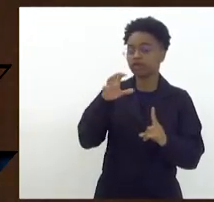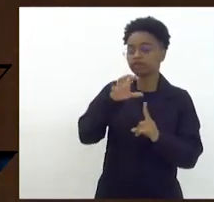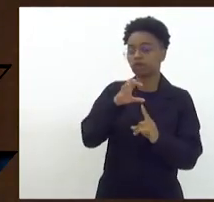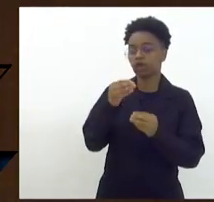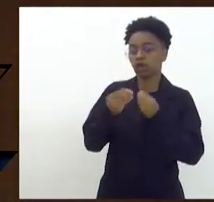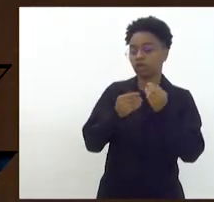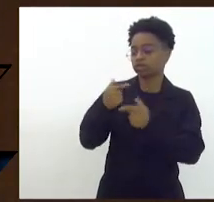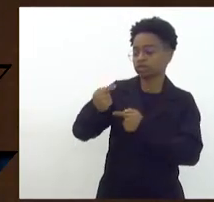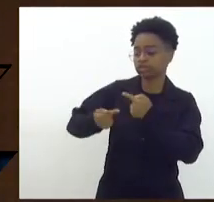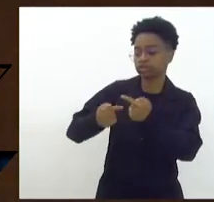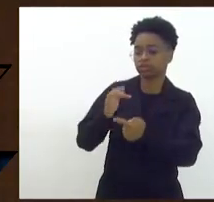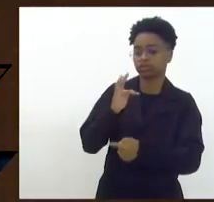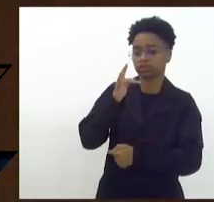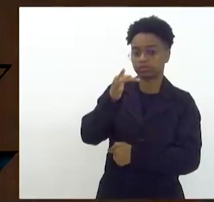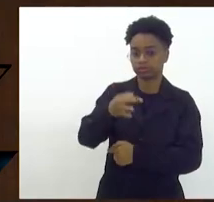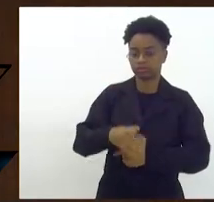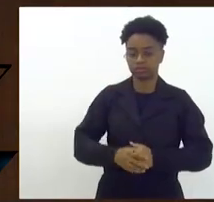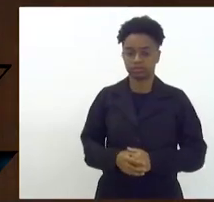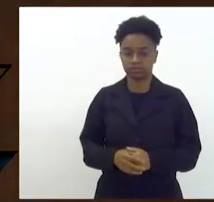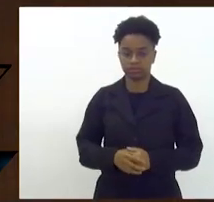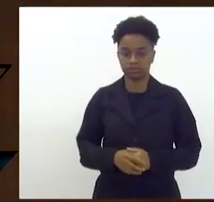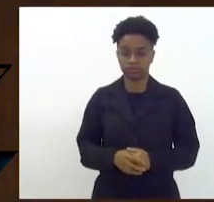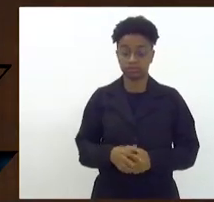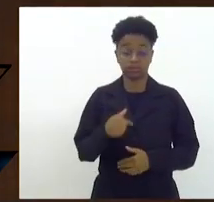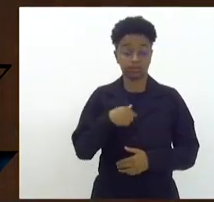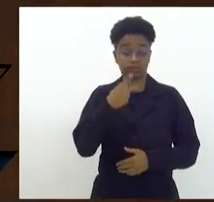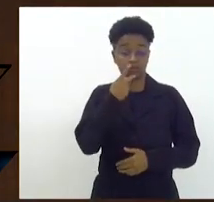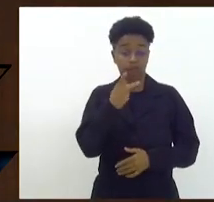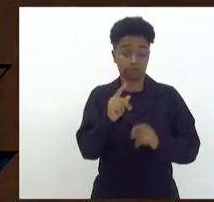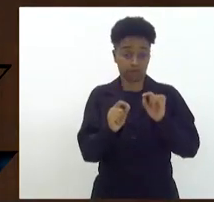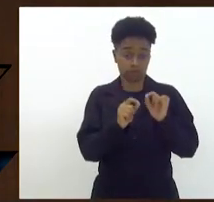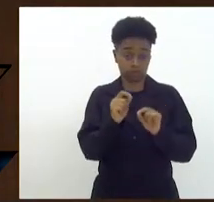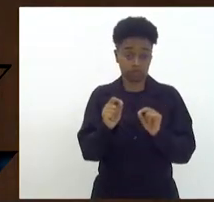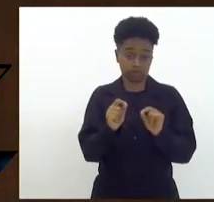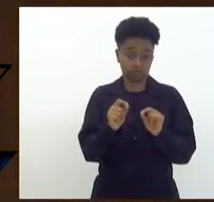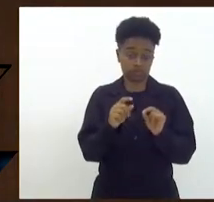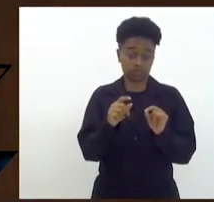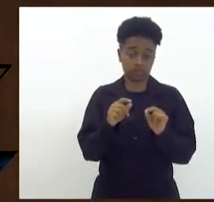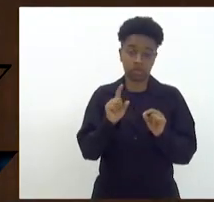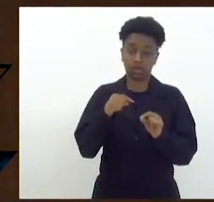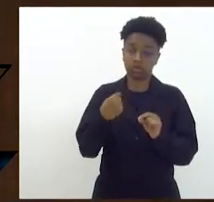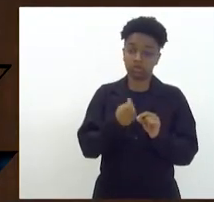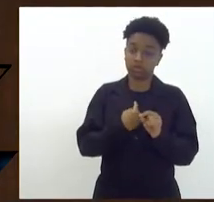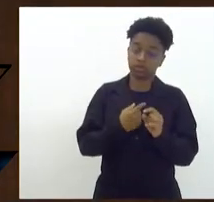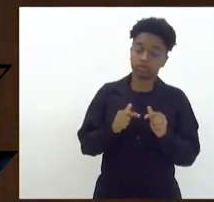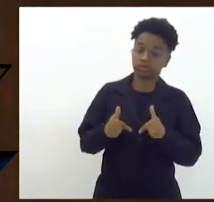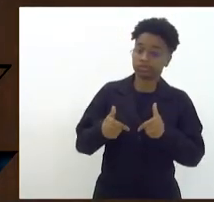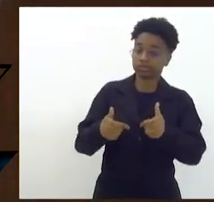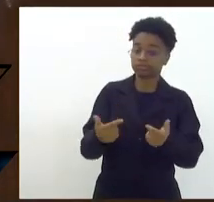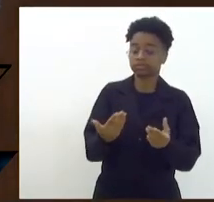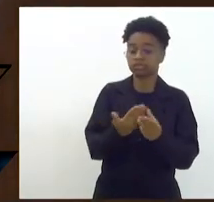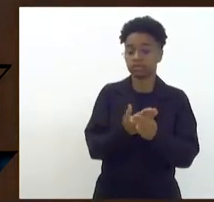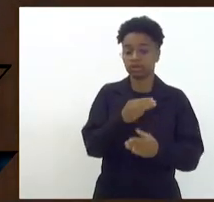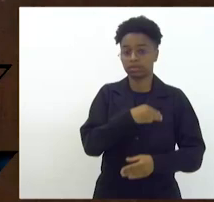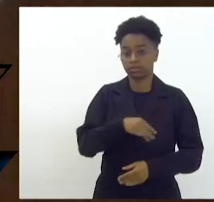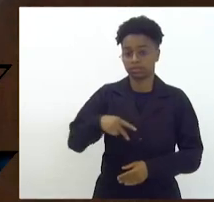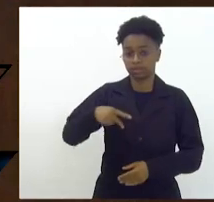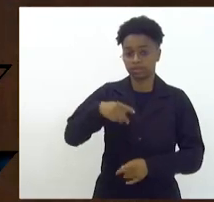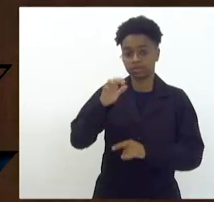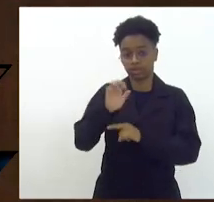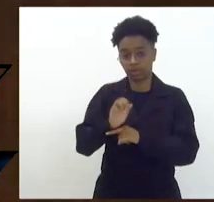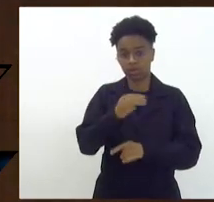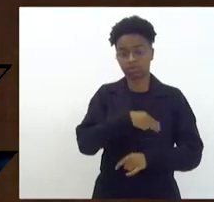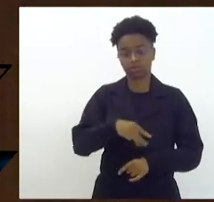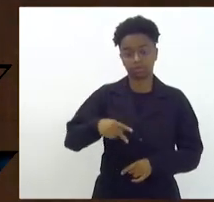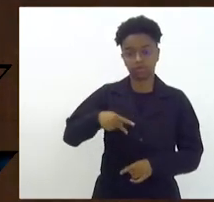gerações que estão por vir o que que eu quero dizer com isso entramos com uma ação no ministério público estadual no Ministério Público Federal